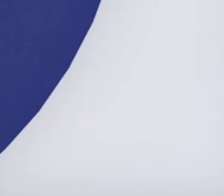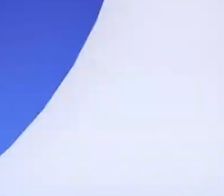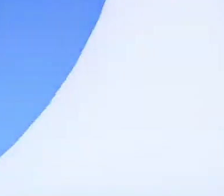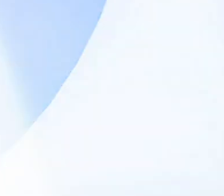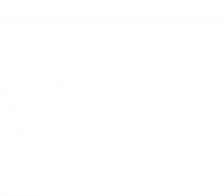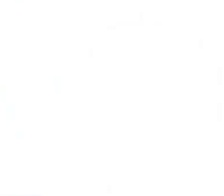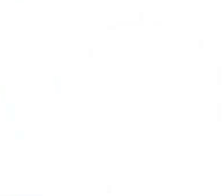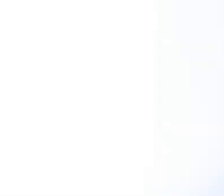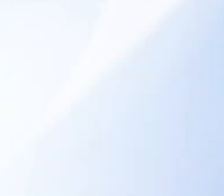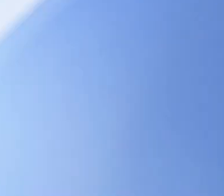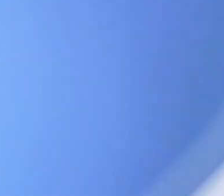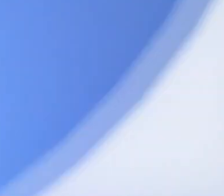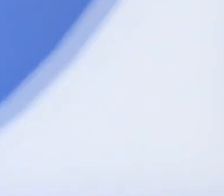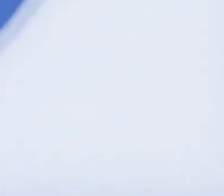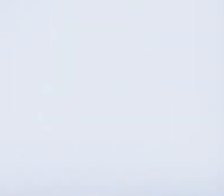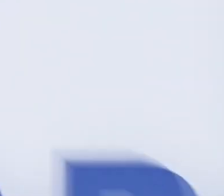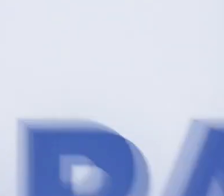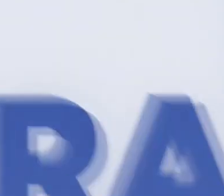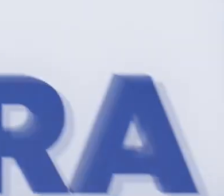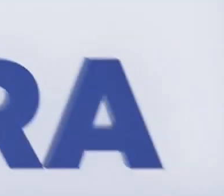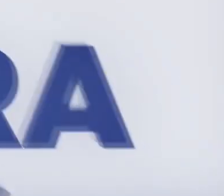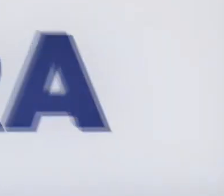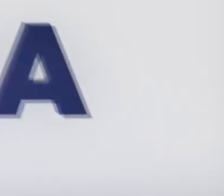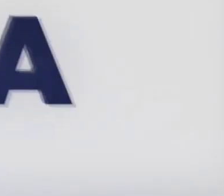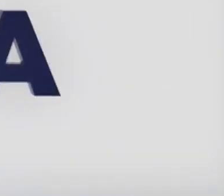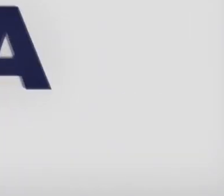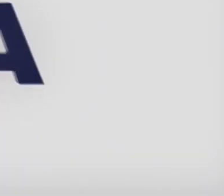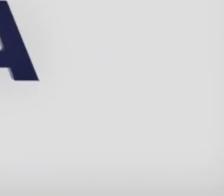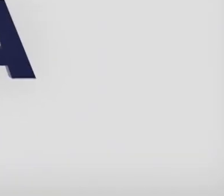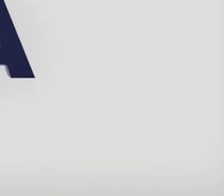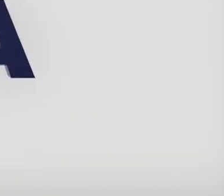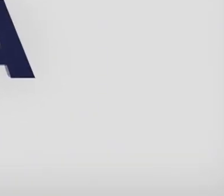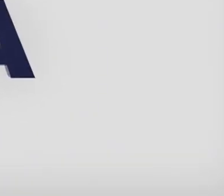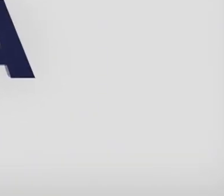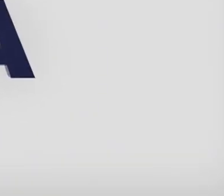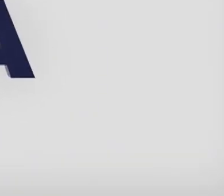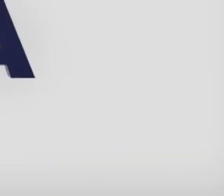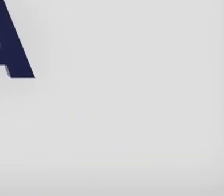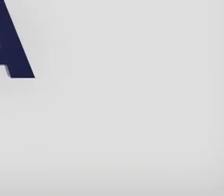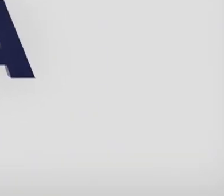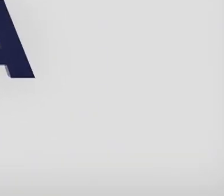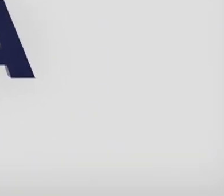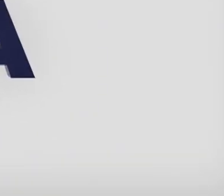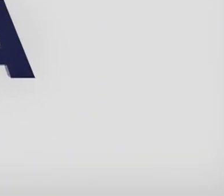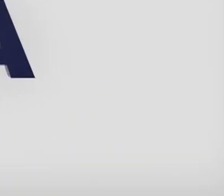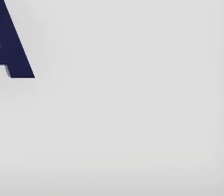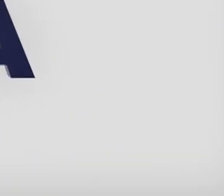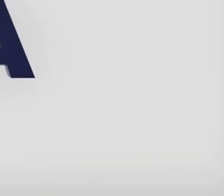TV Câmara, Campinas.